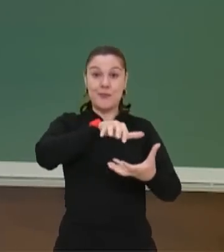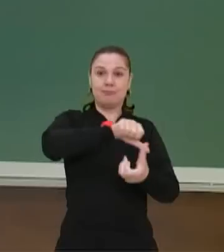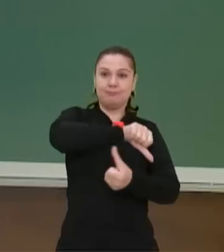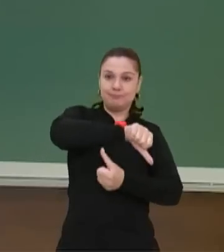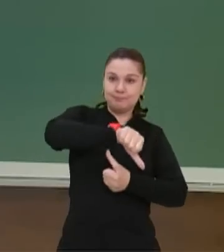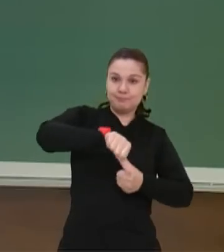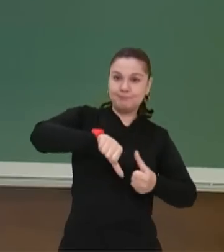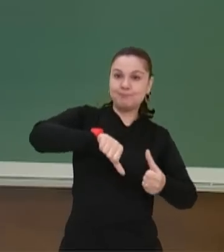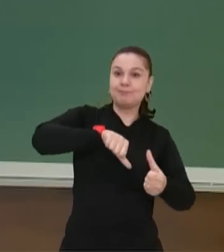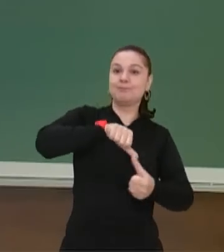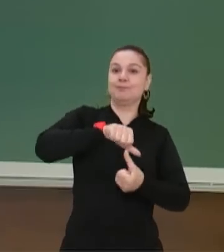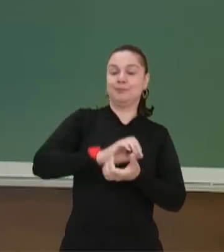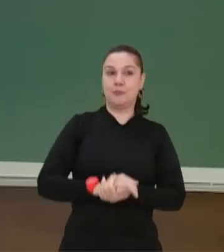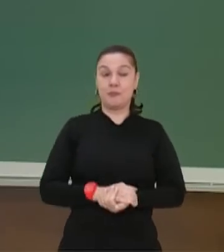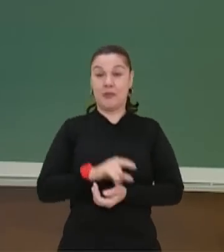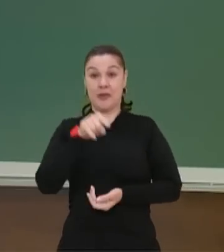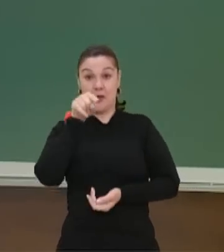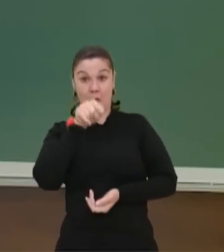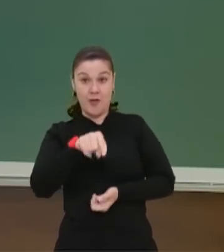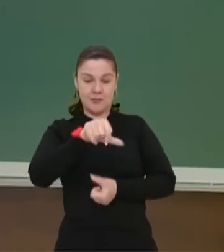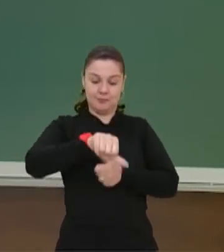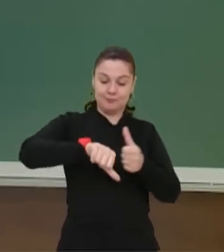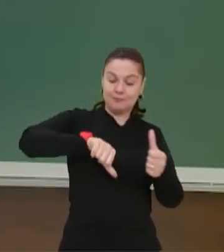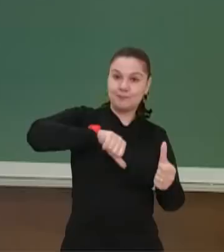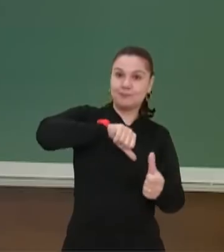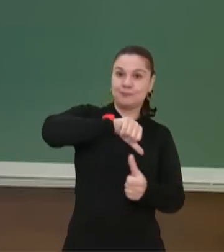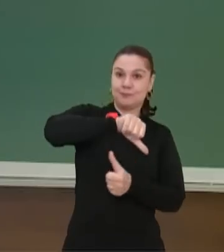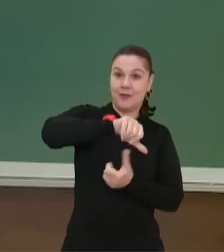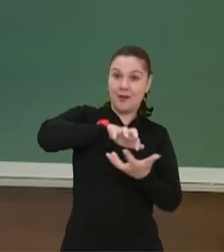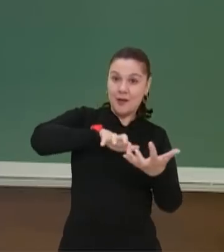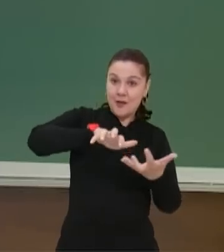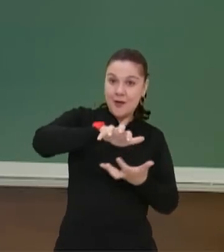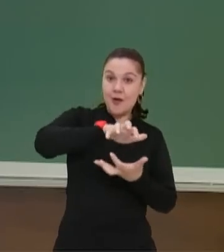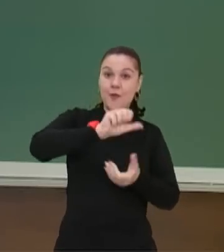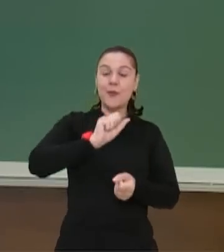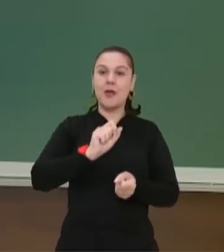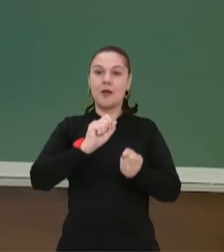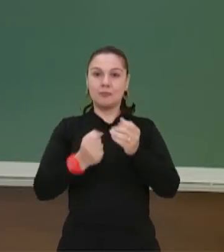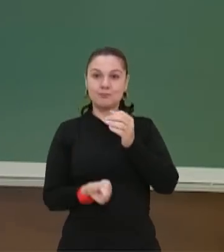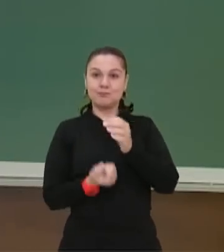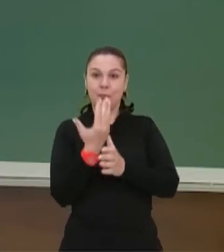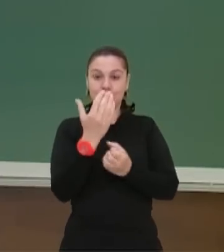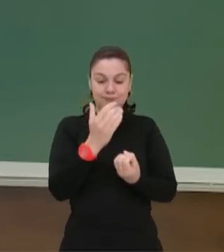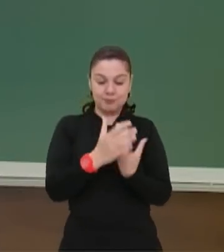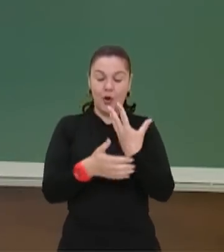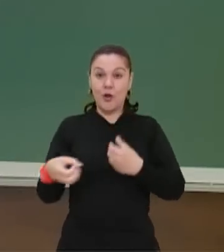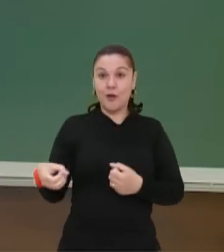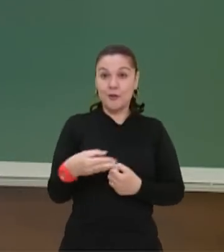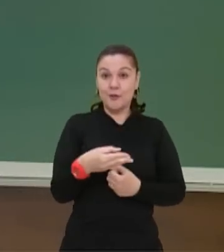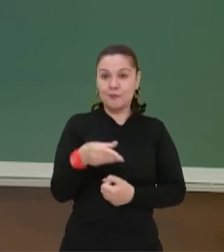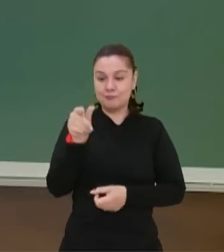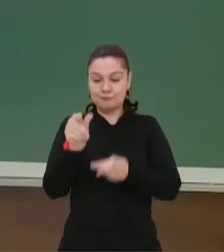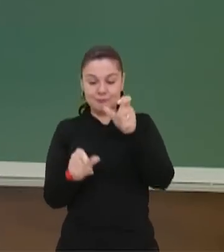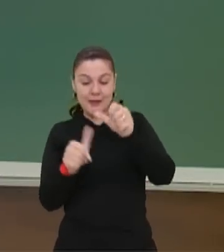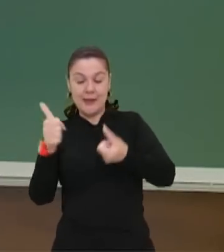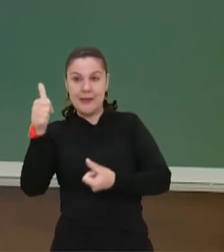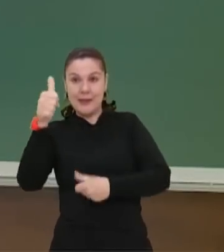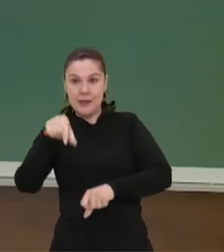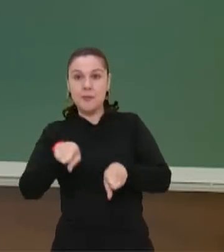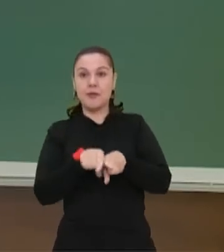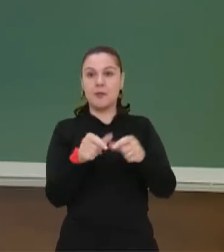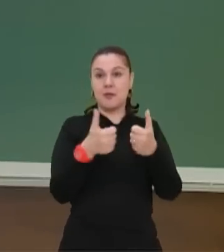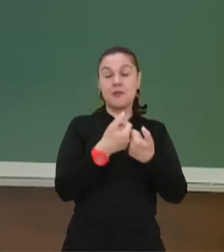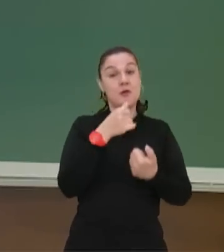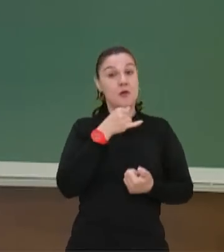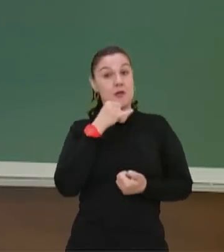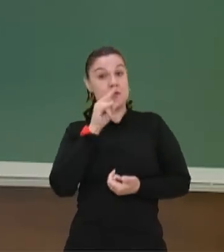sofreu modificações. Essas modificações contribuíram para o aparecimento desses novos personagens químicos e físicos.